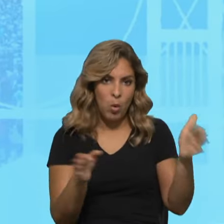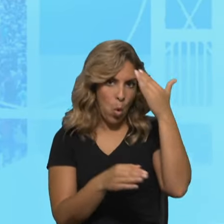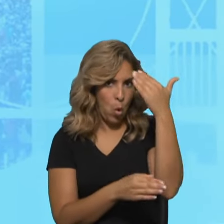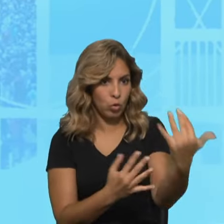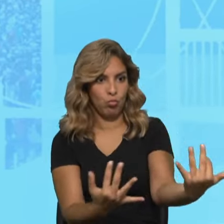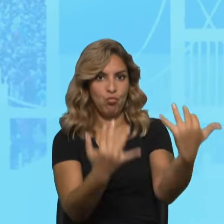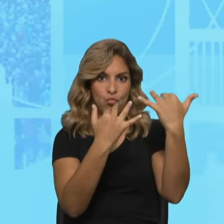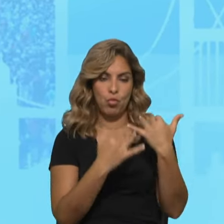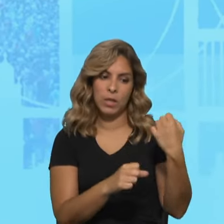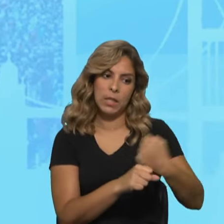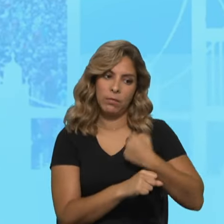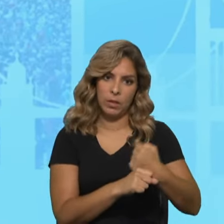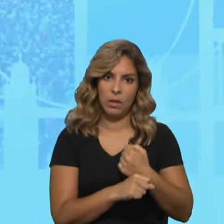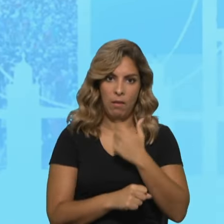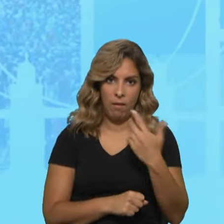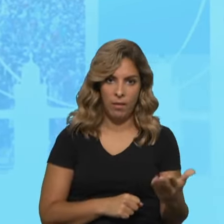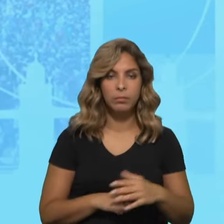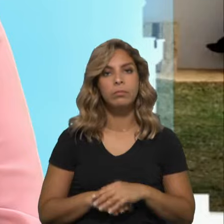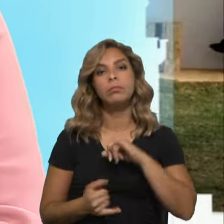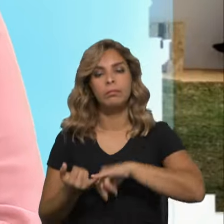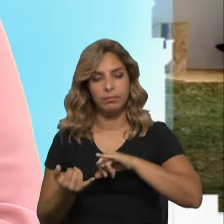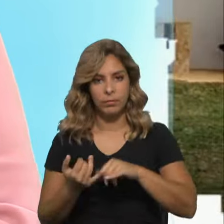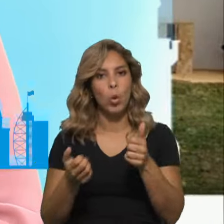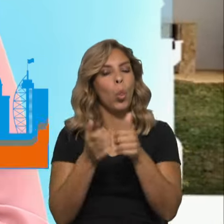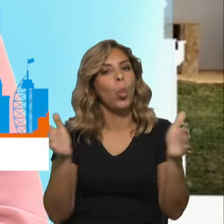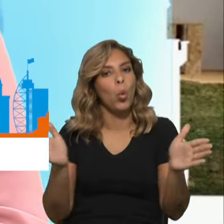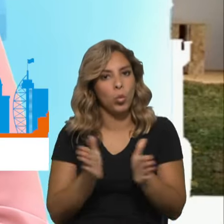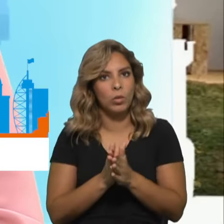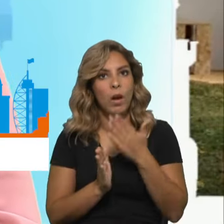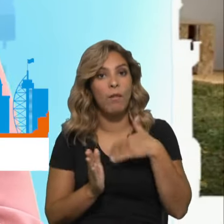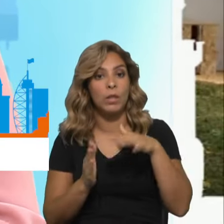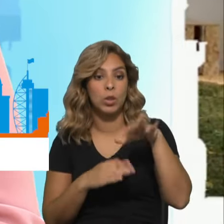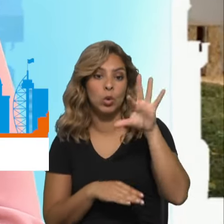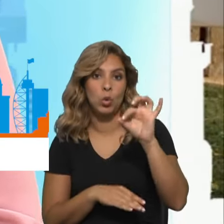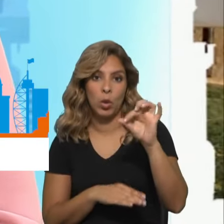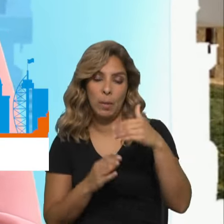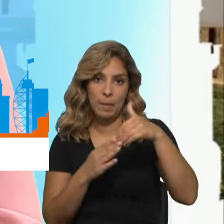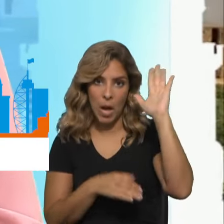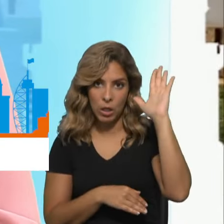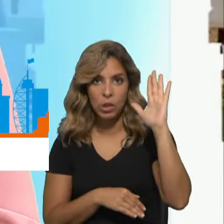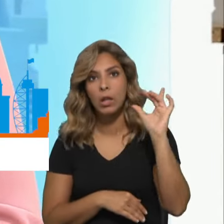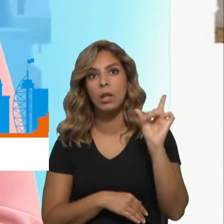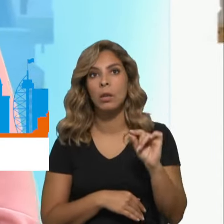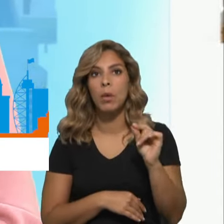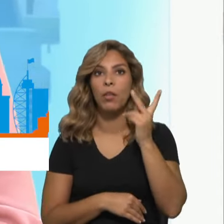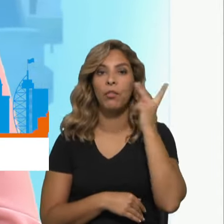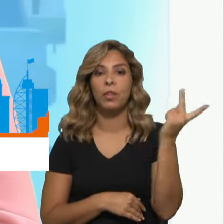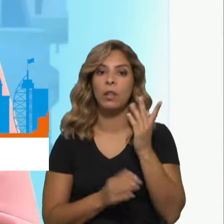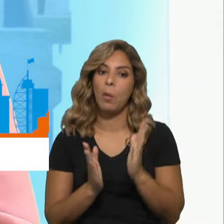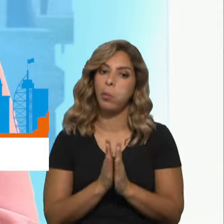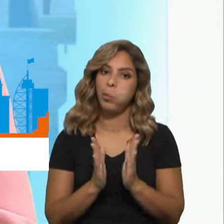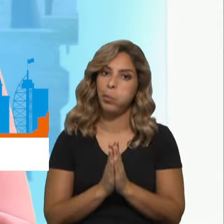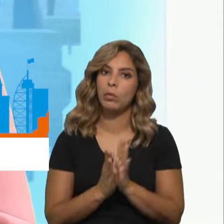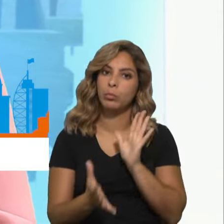este serviço como servita. A associação acolhe todos, acima dos 18 anos, obviamente, e desde que tenham uma vida cristã e